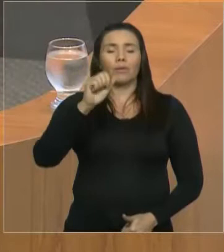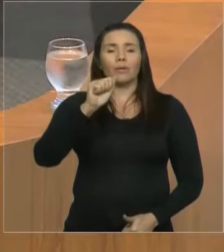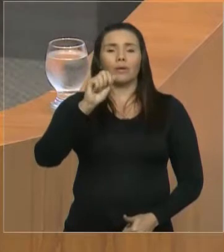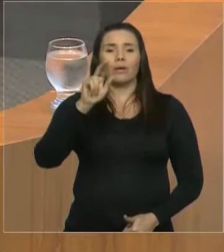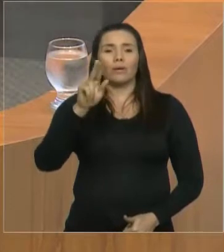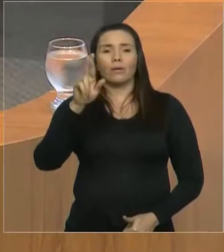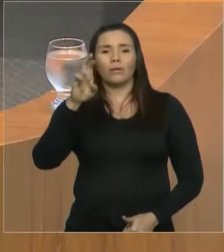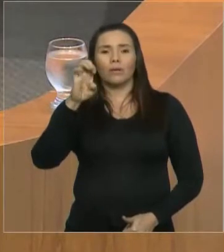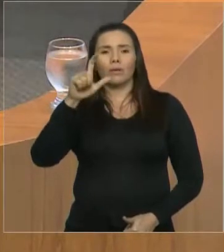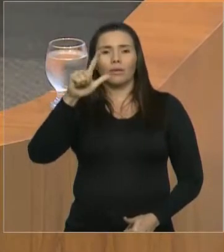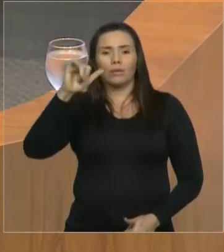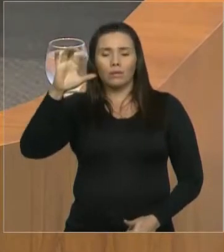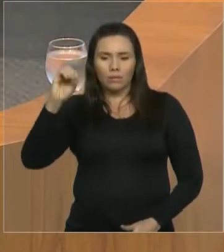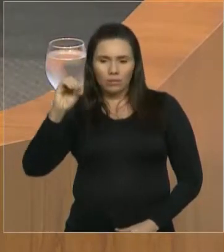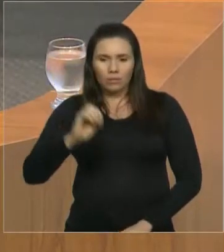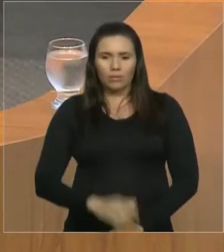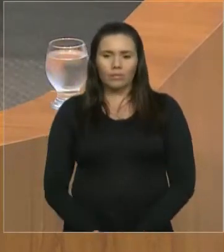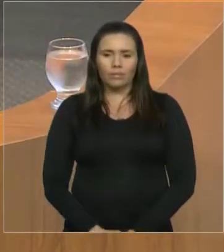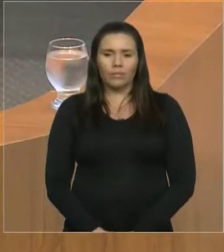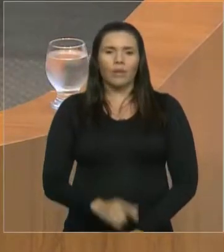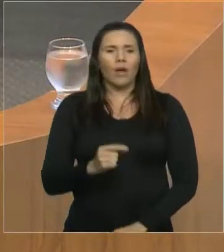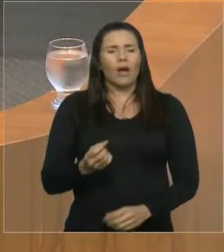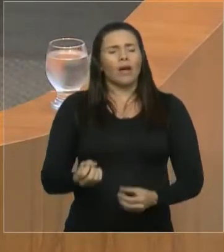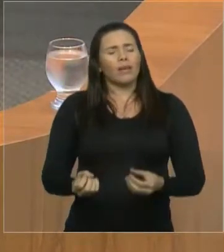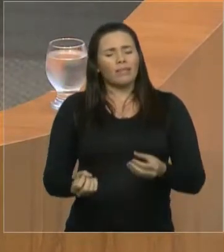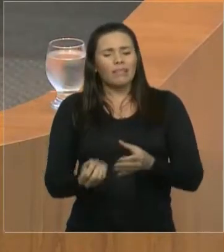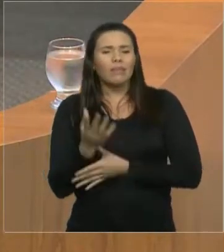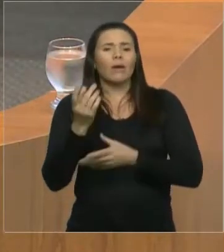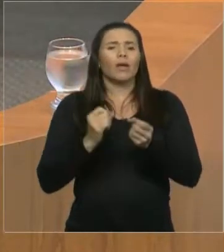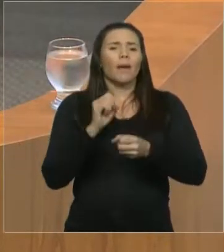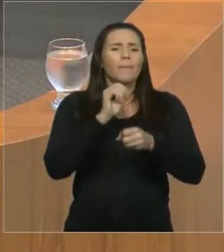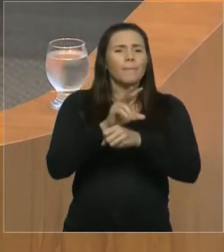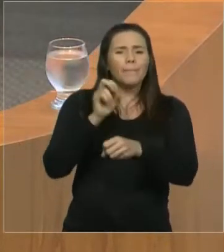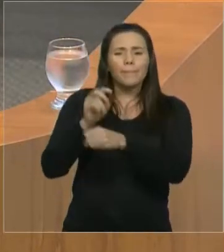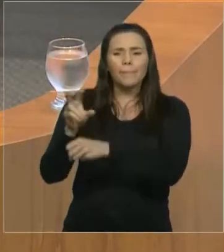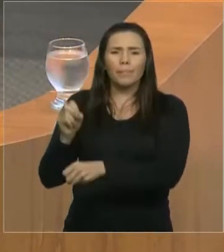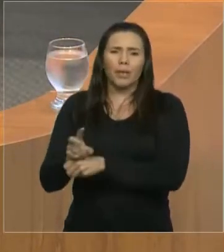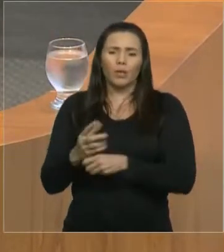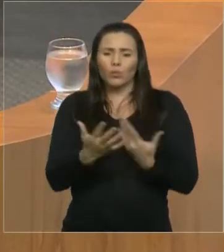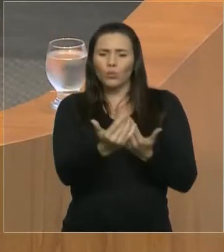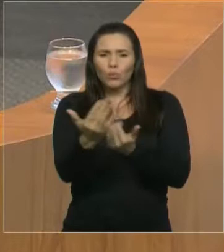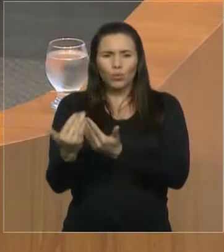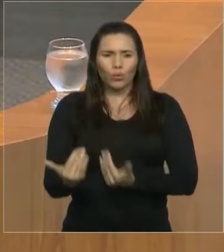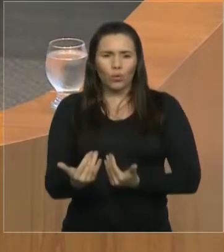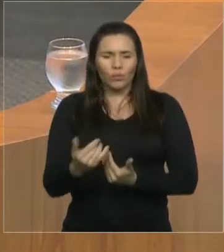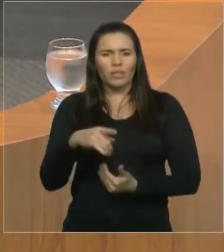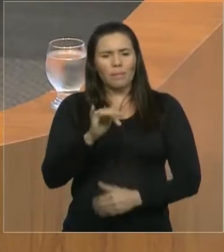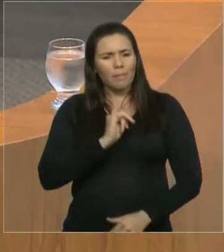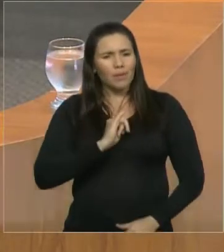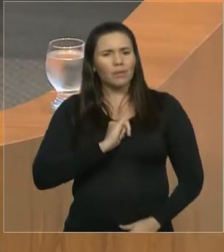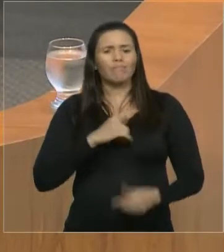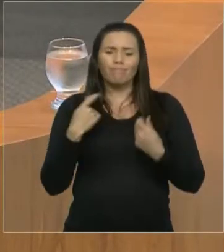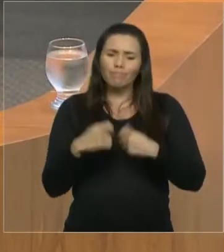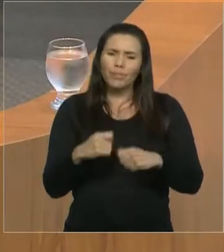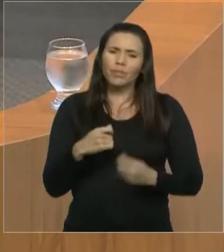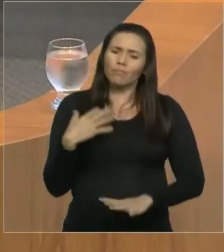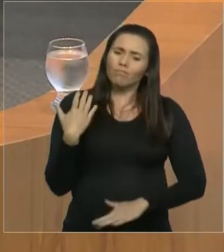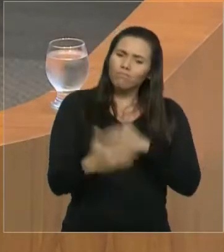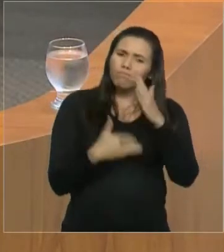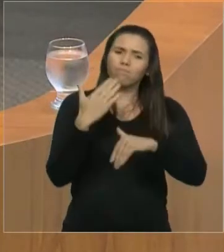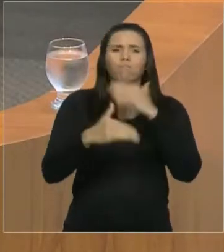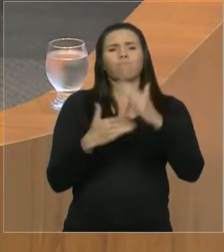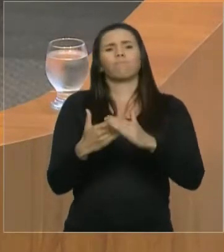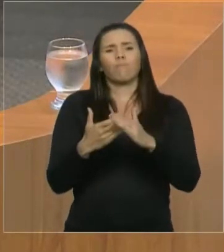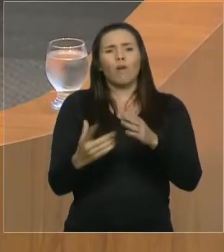É dizer à cidade Imperatriz que Imperatriz precisa voltar ao caminho do crescimento, precisa